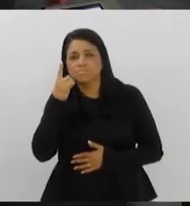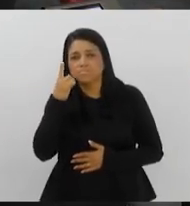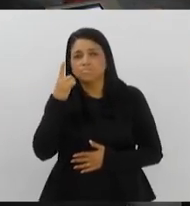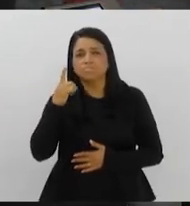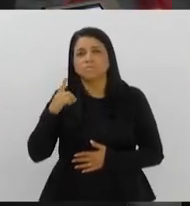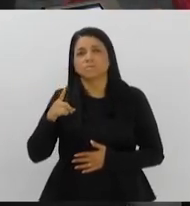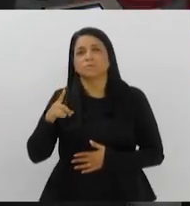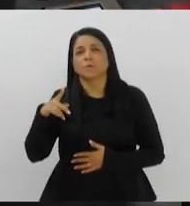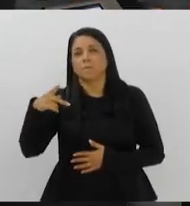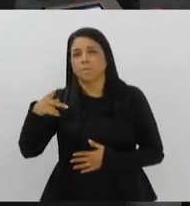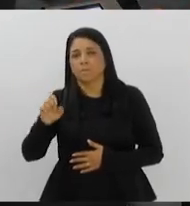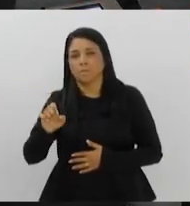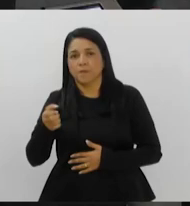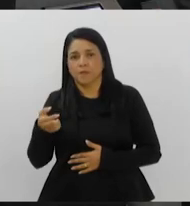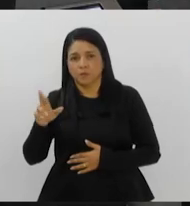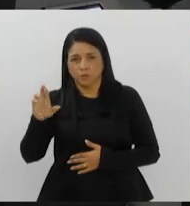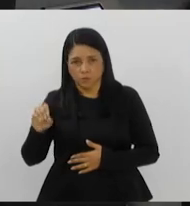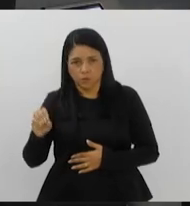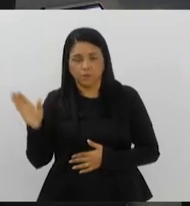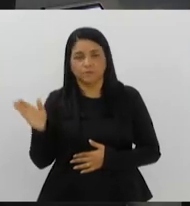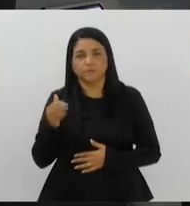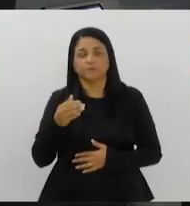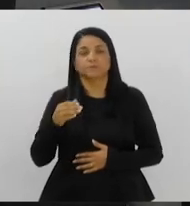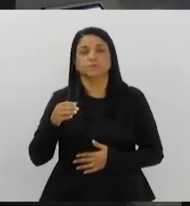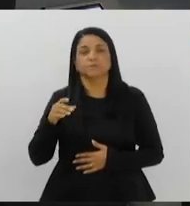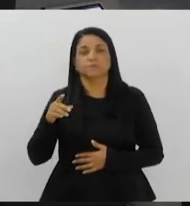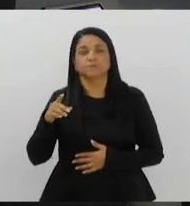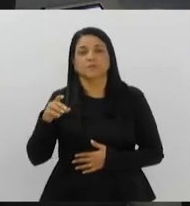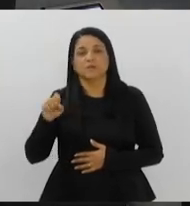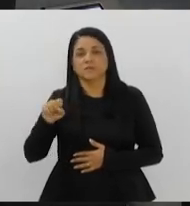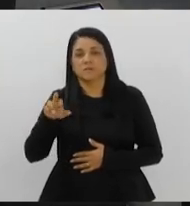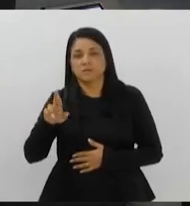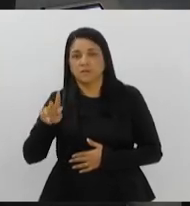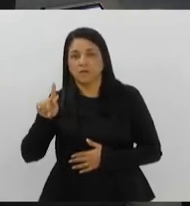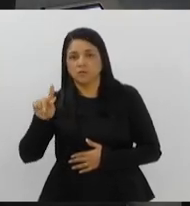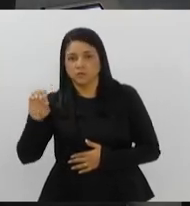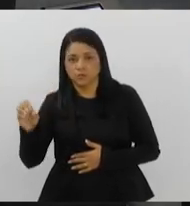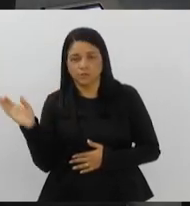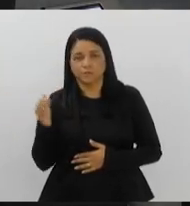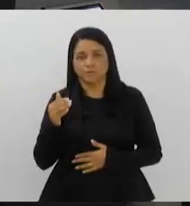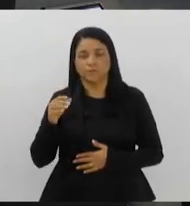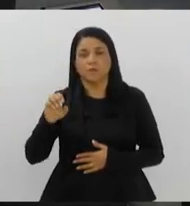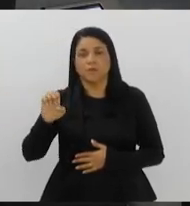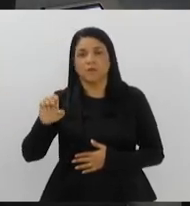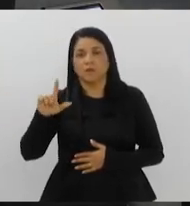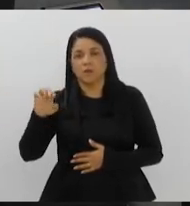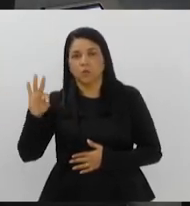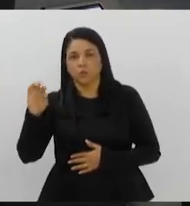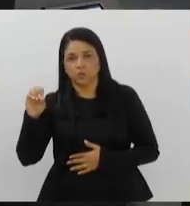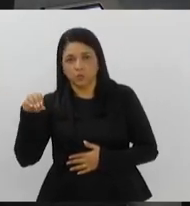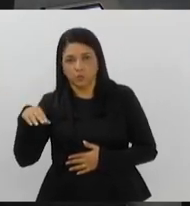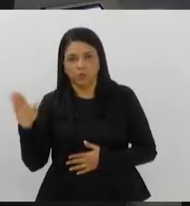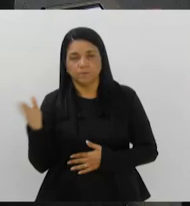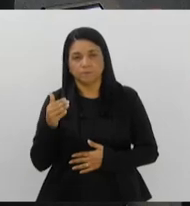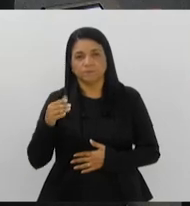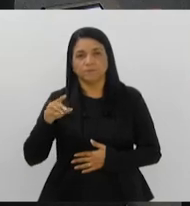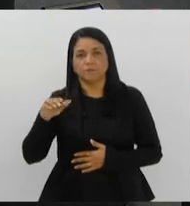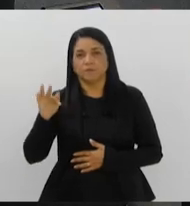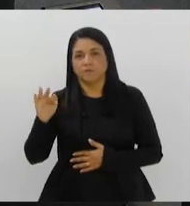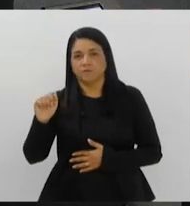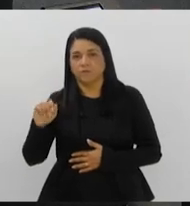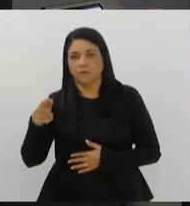deputado doutor Pedro Ricardo, deputado doutor Serginho, deputado Elton Cristo, deputado